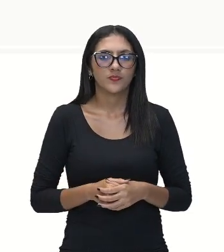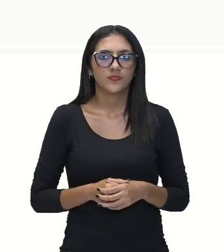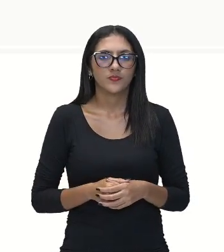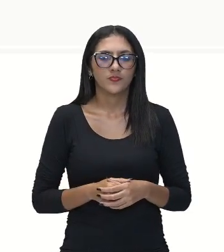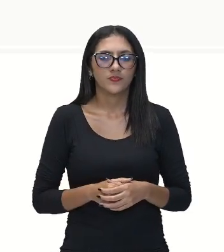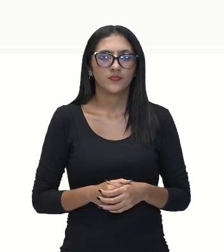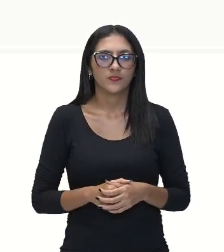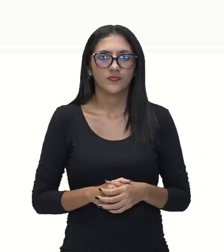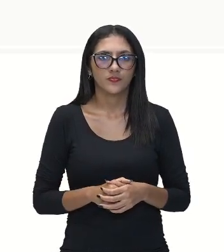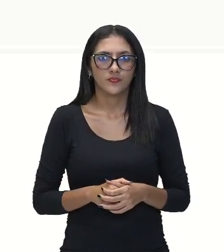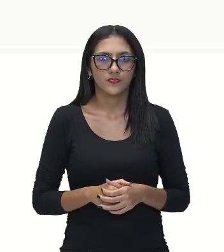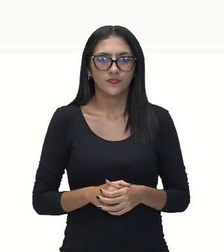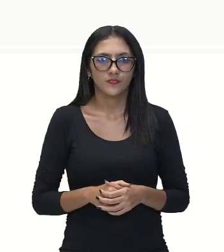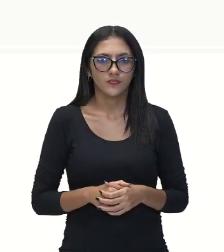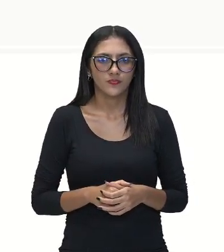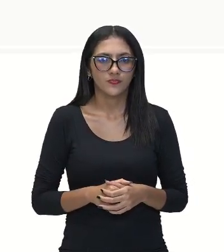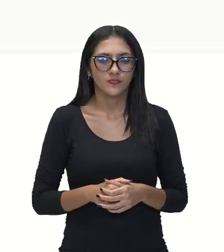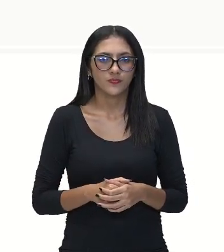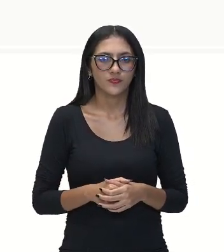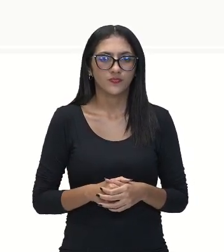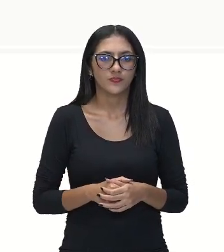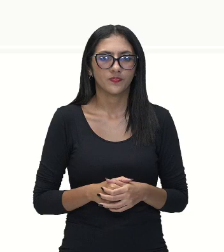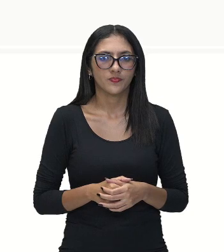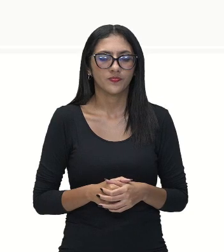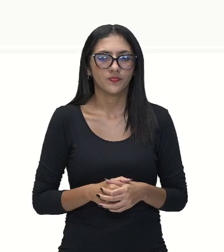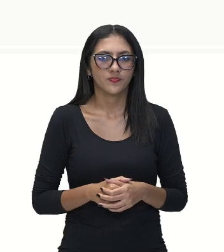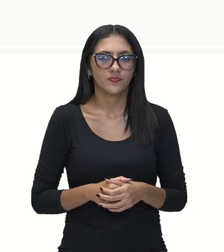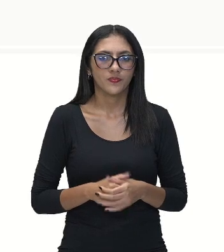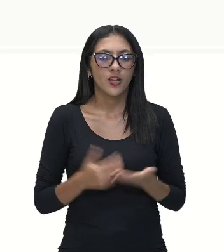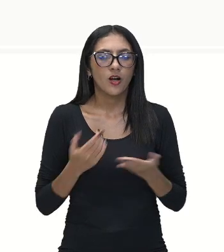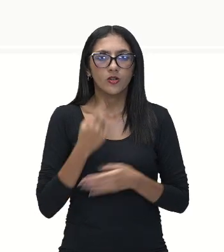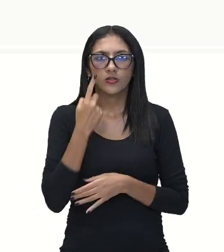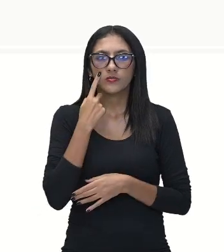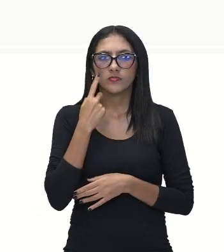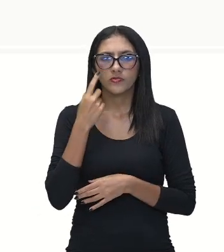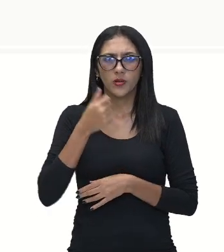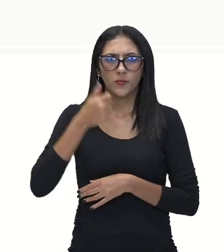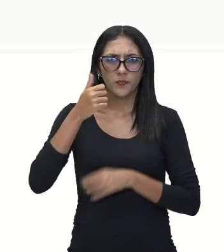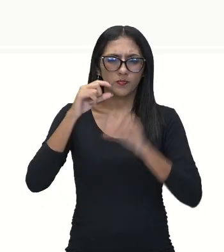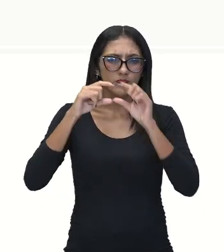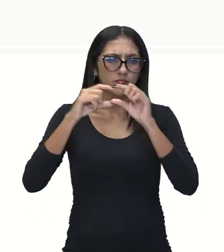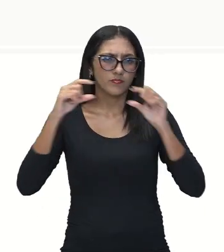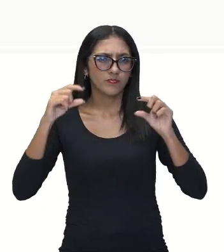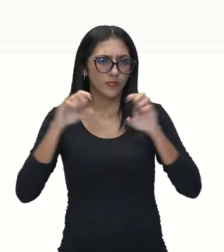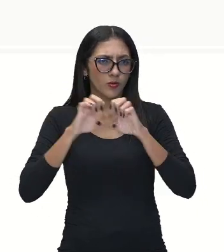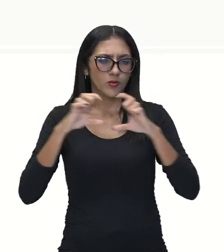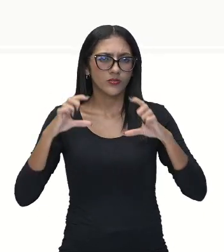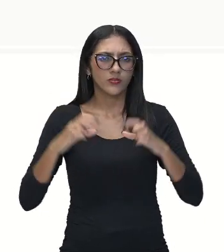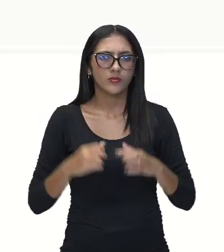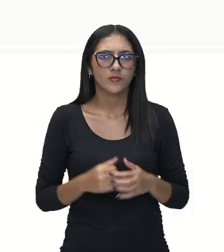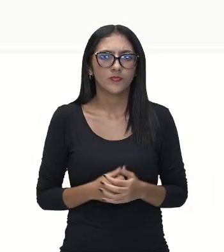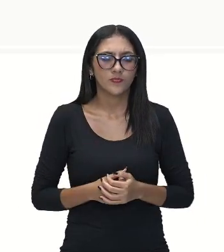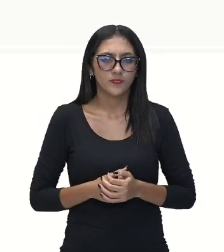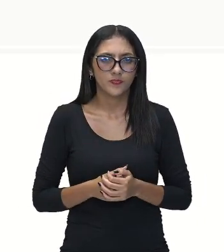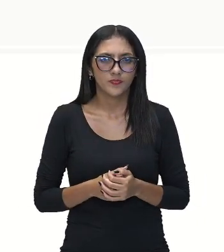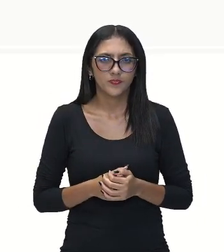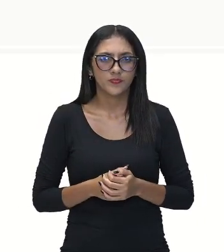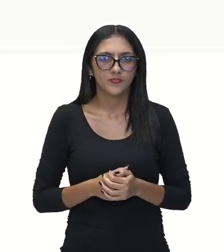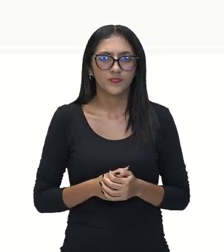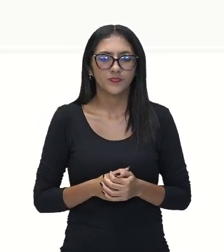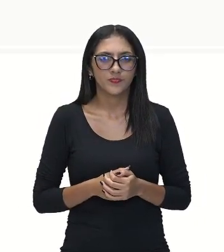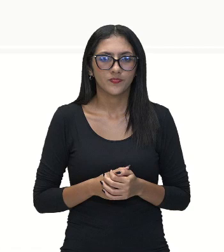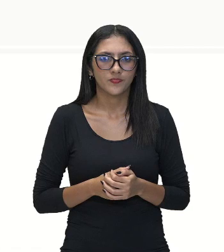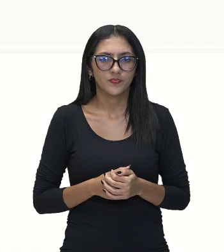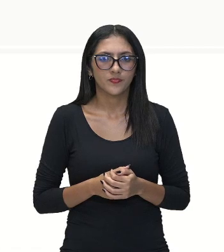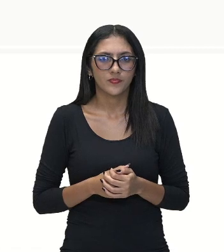12 agora olhando pro que nós temos lá na nossa equação fx = X + quanto